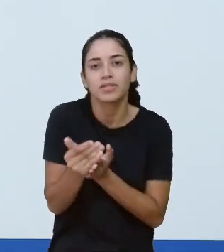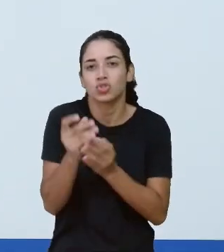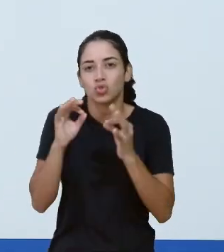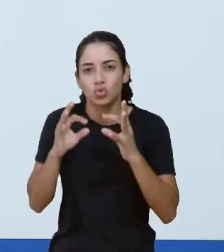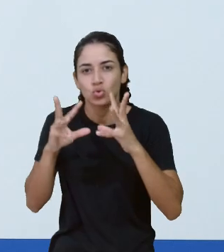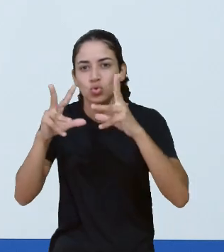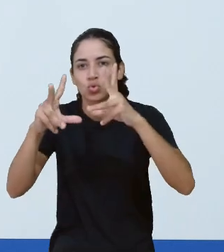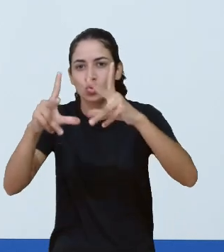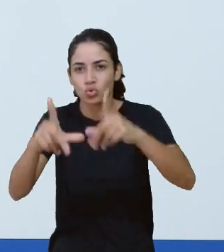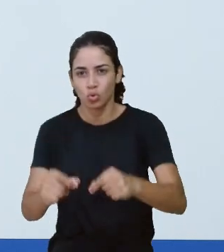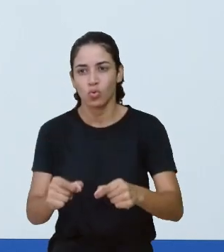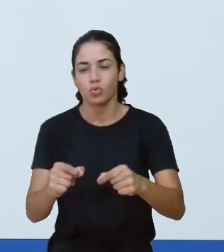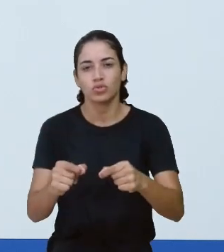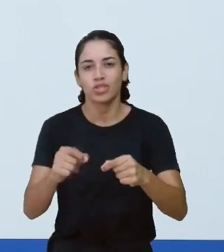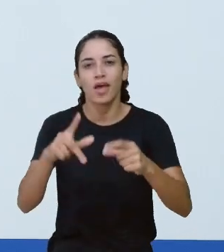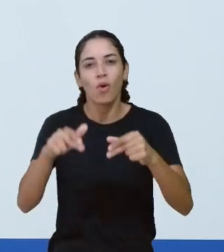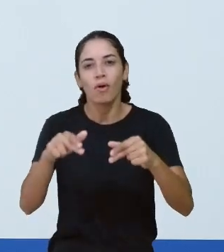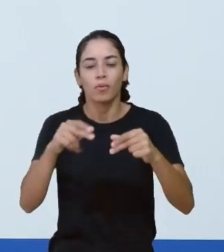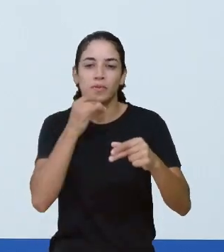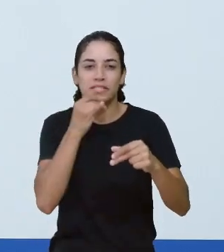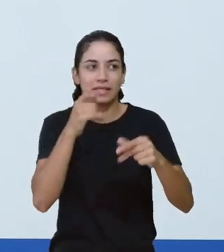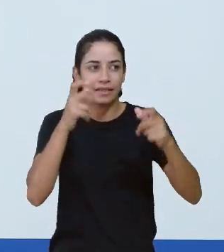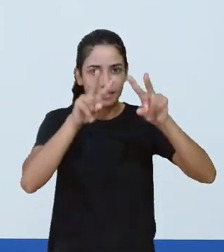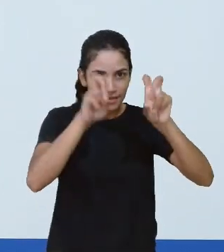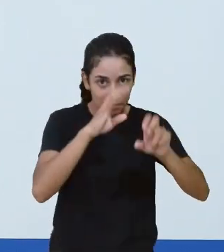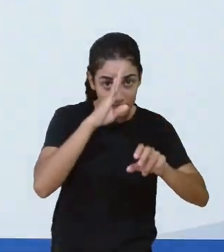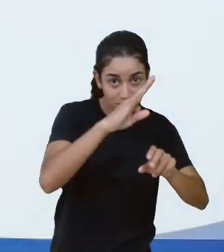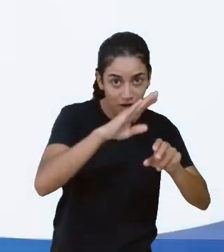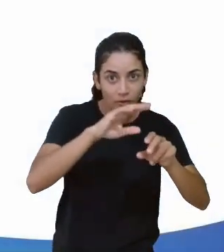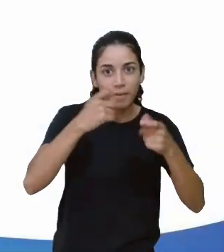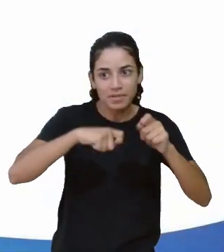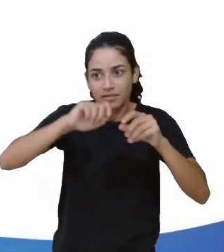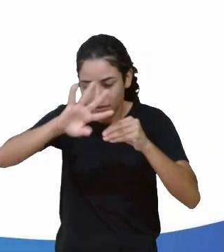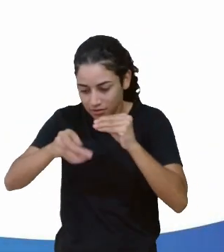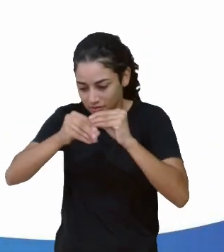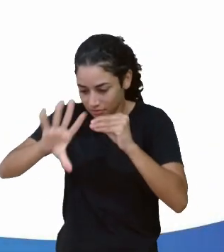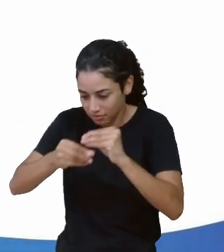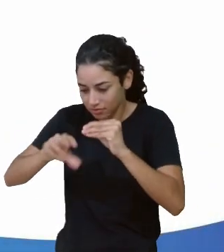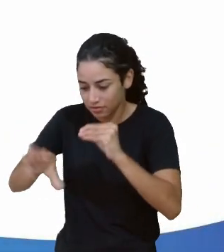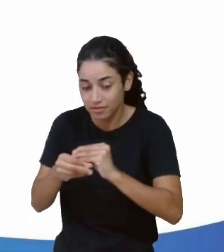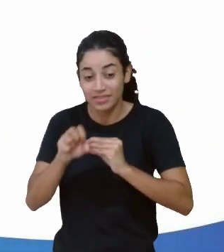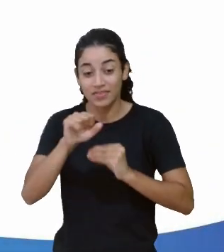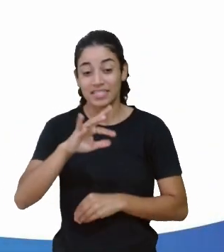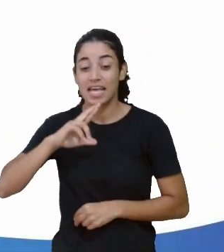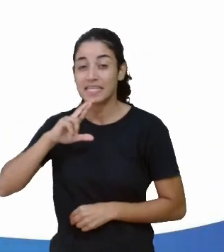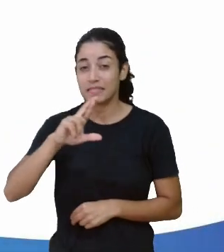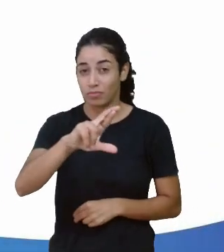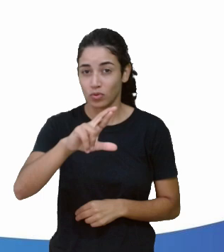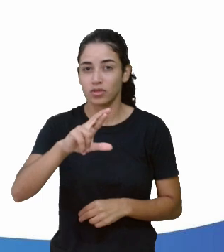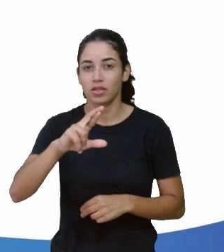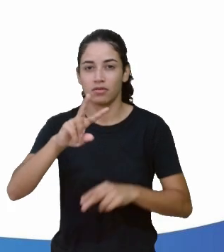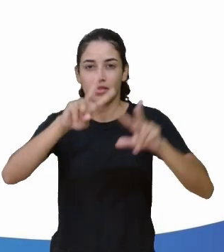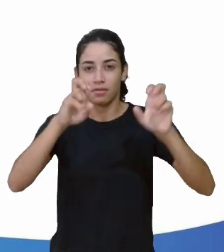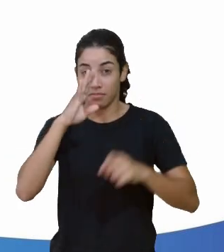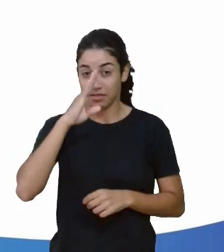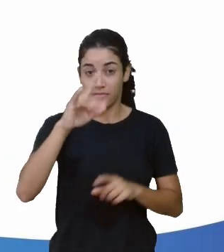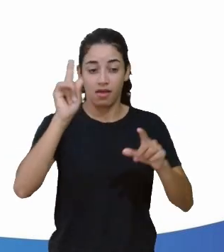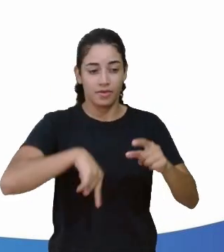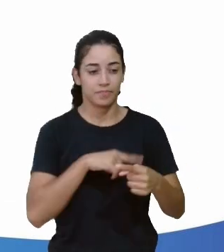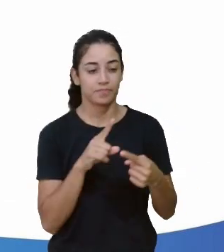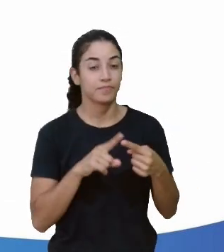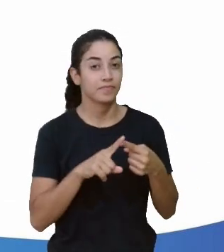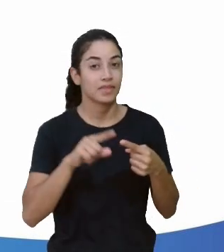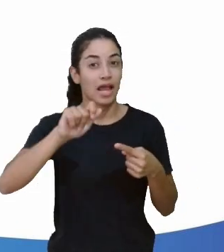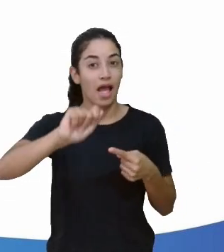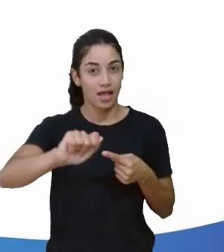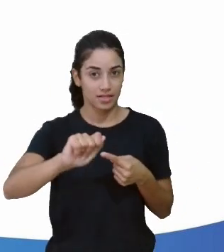outras coisas foram geradas. E se você respondeu que o tema principal são as impressões